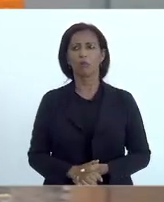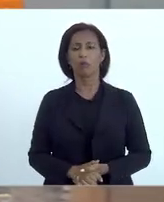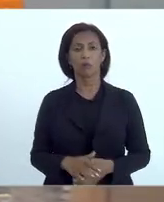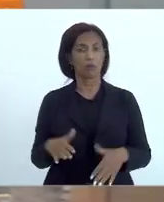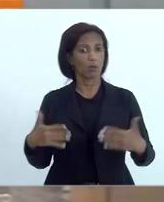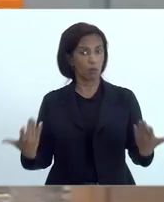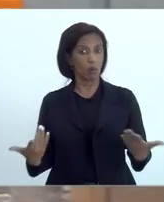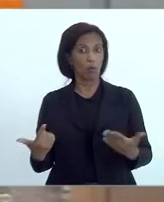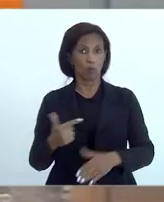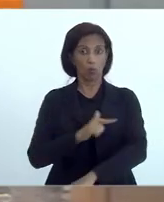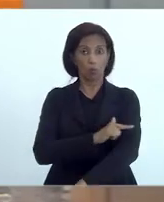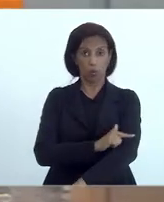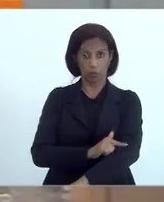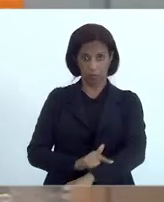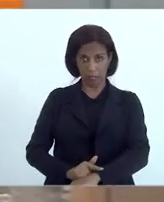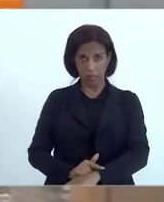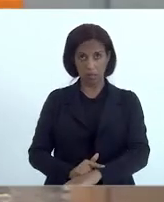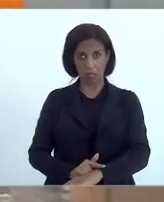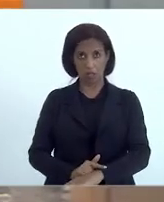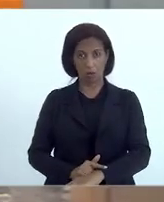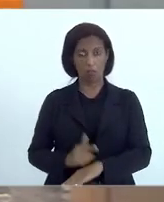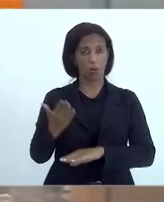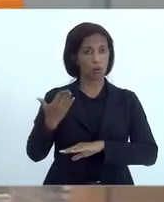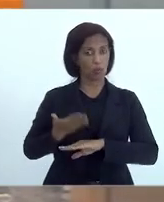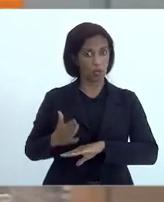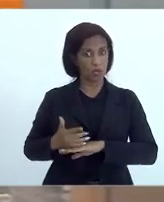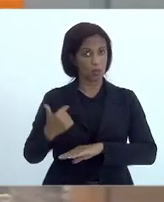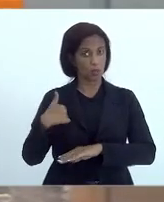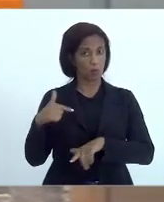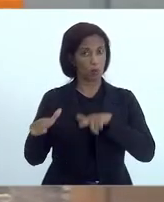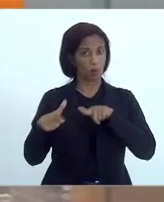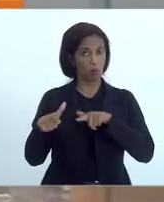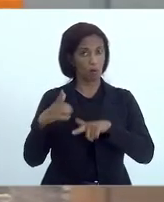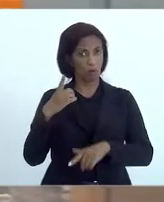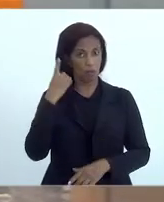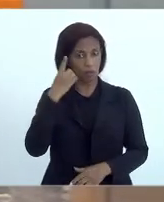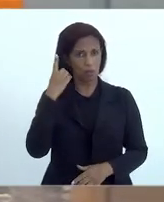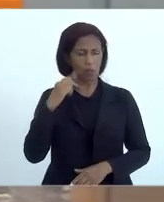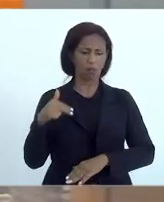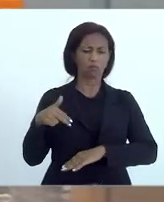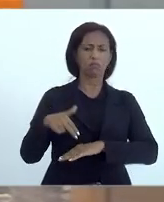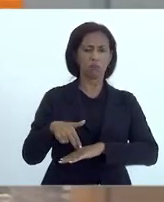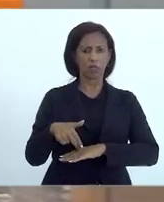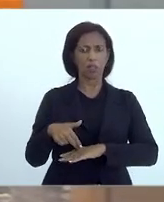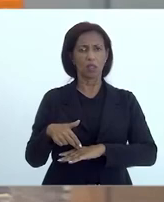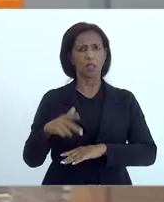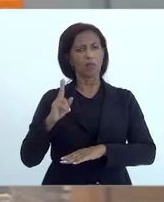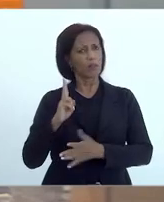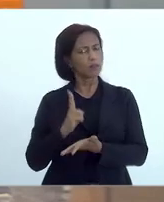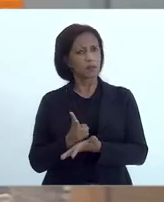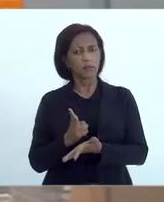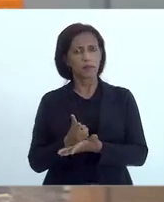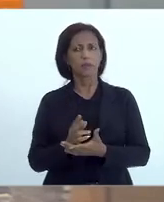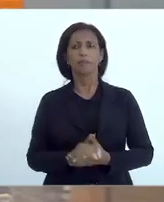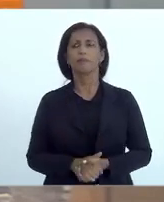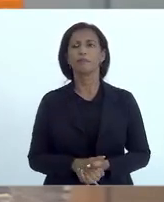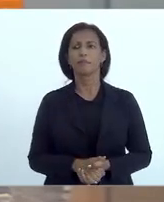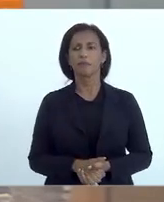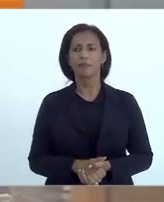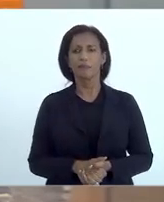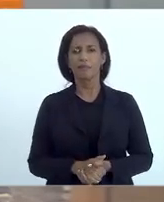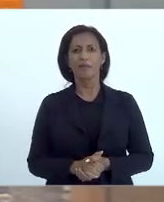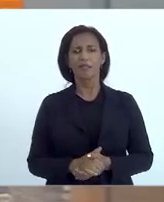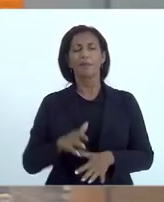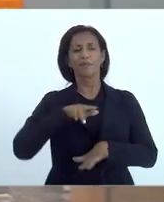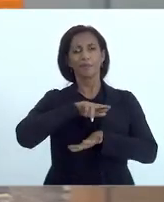obviamente com educação com diplomacia mas o exercício da minha função de Deputado um fiz e o farei sempre fiz